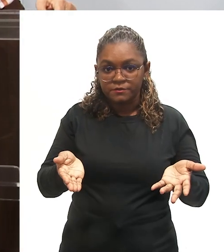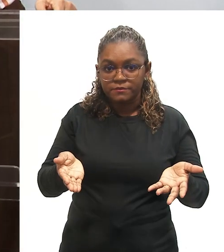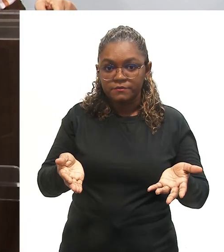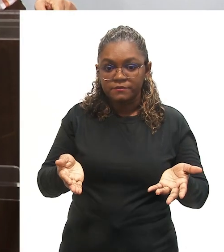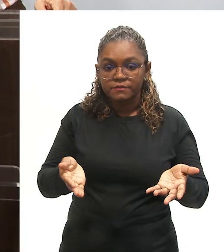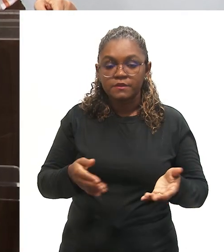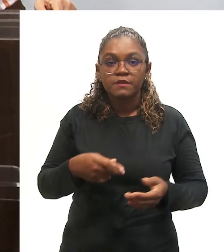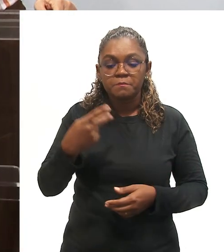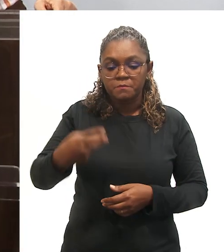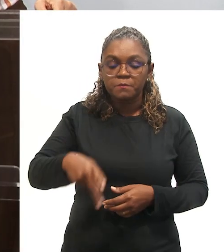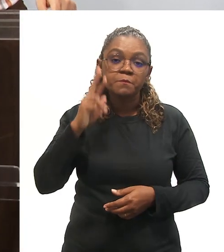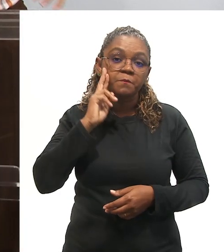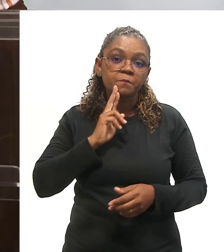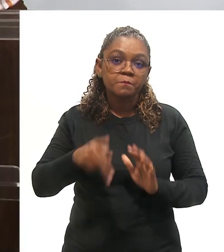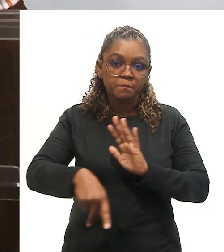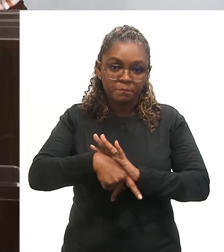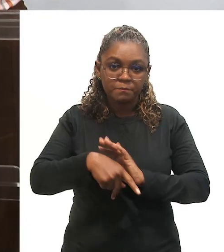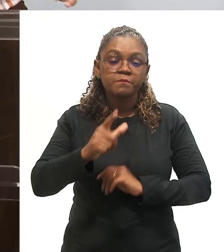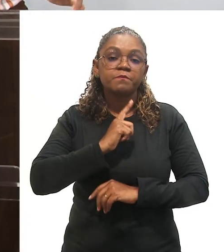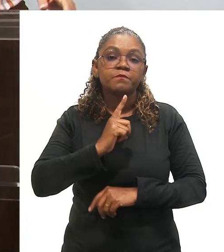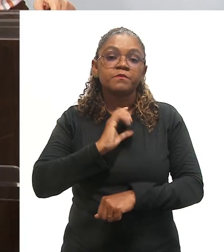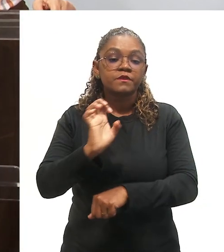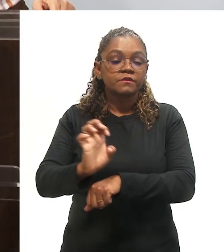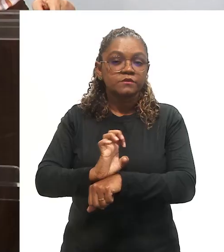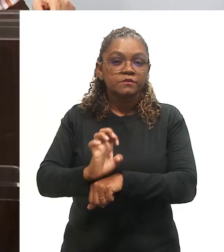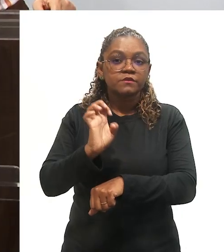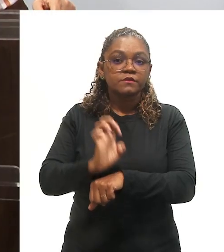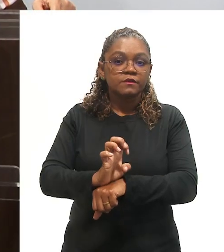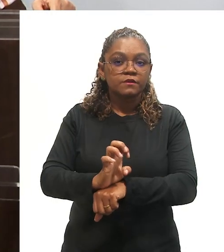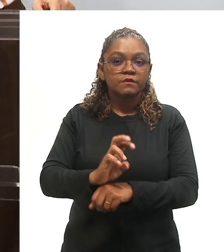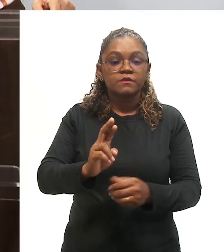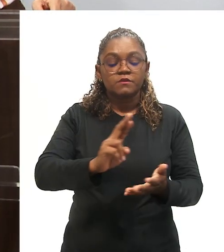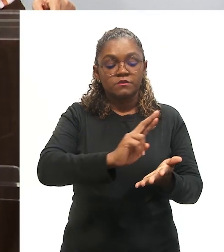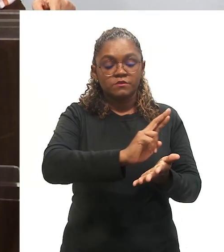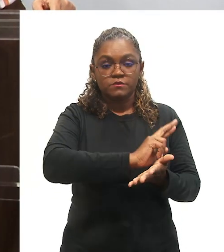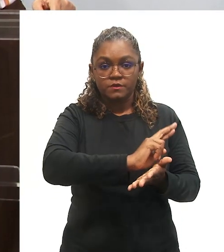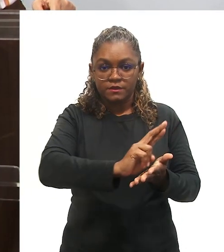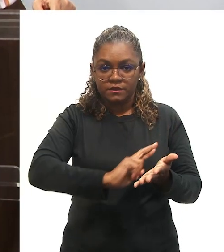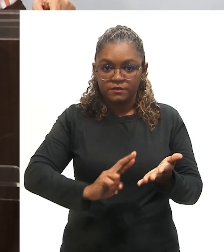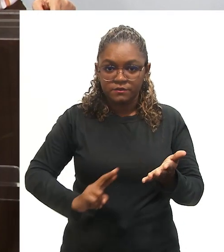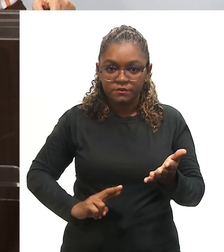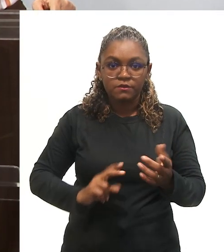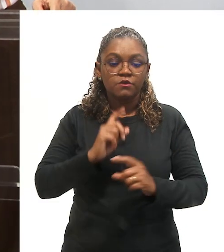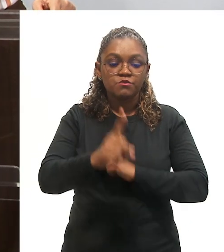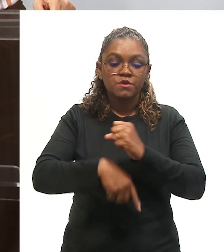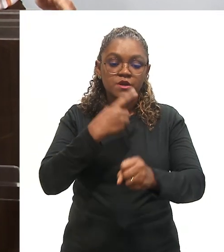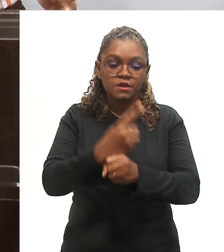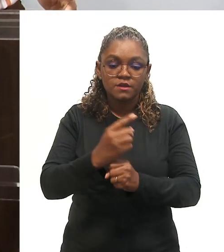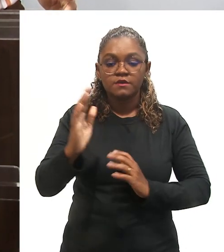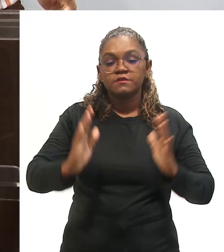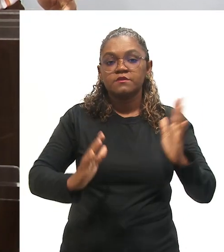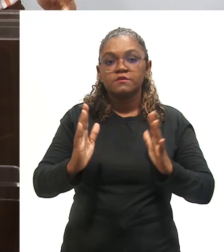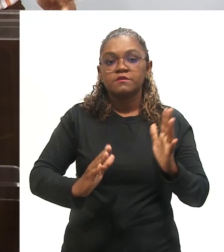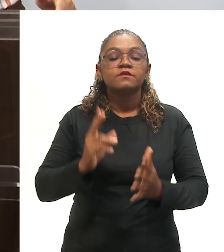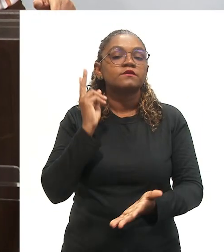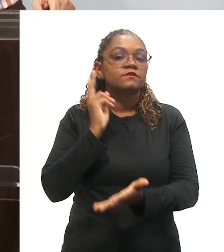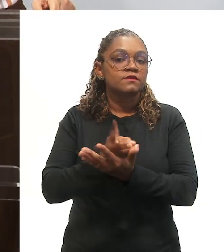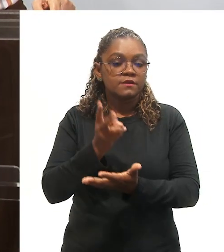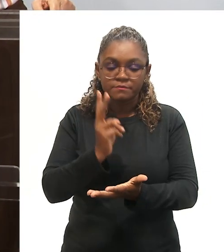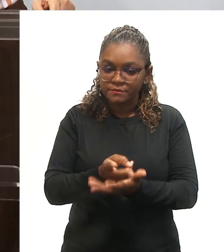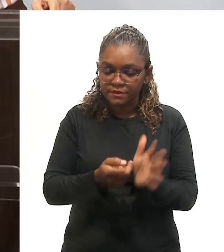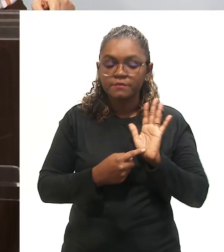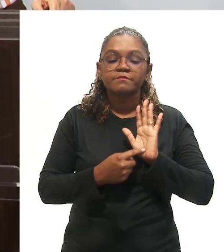temos aqui no estado um relatório de gestão que é apresentado anualmente à Controladoria